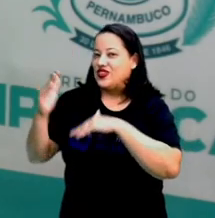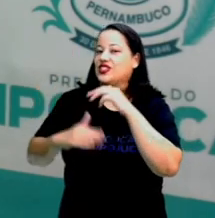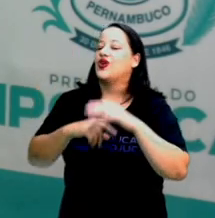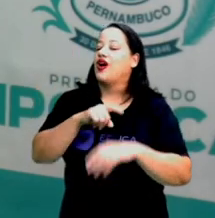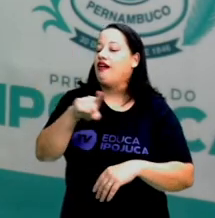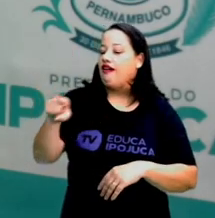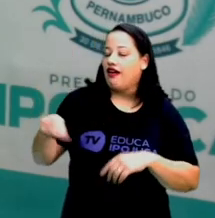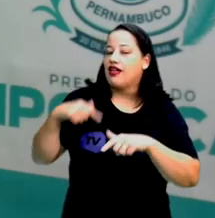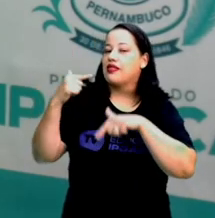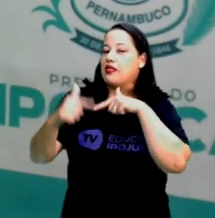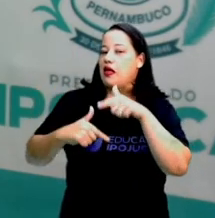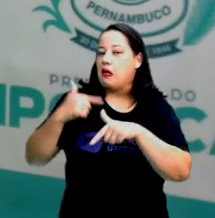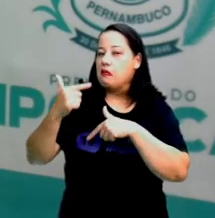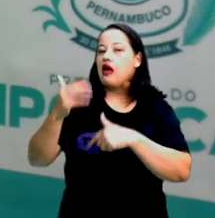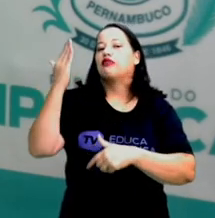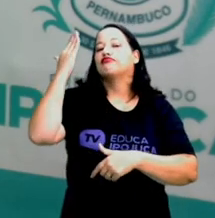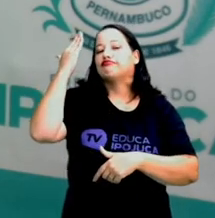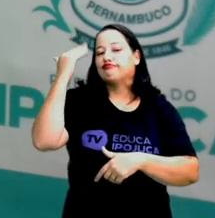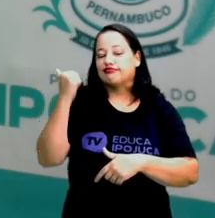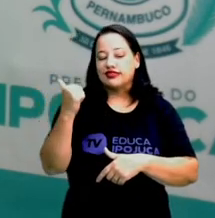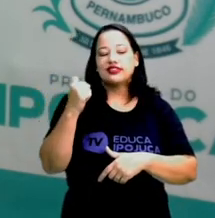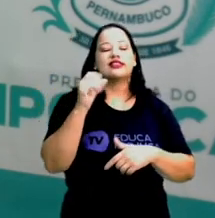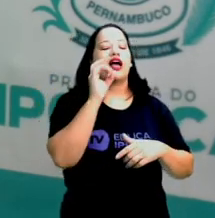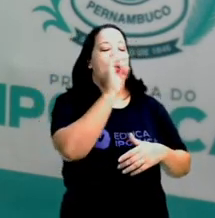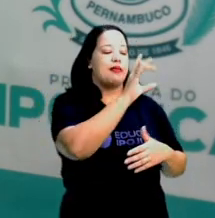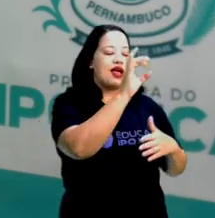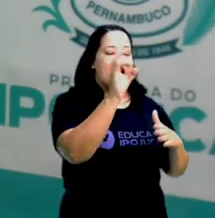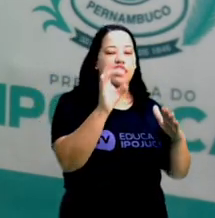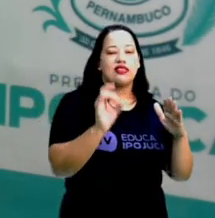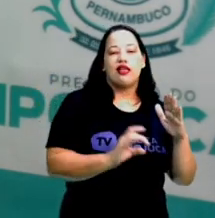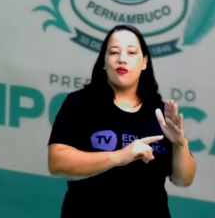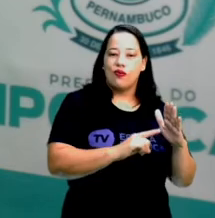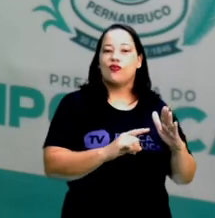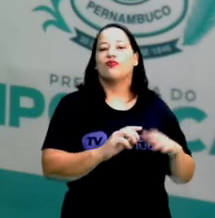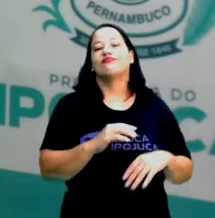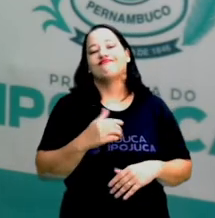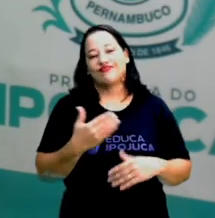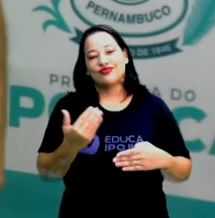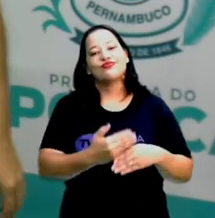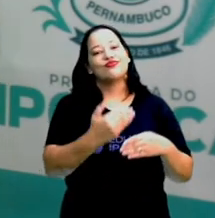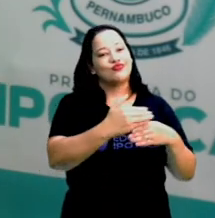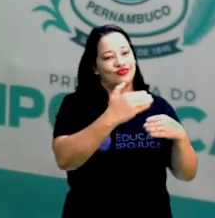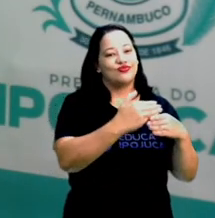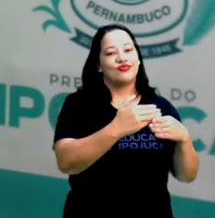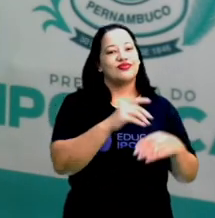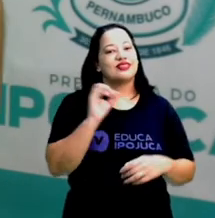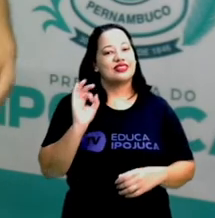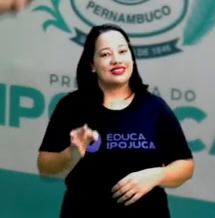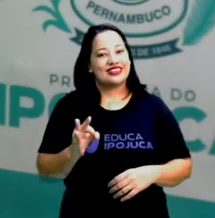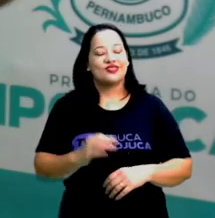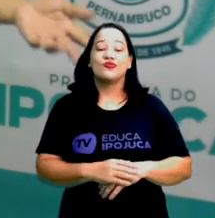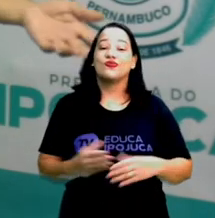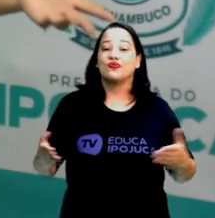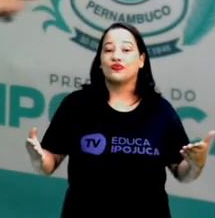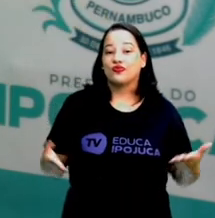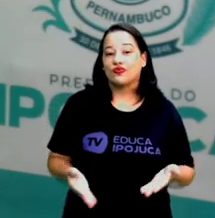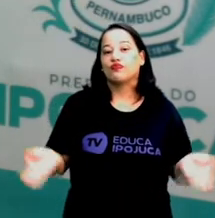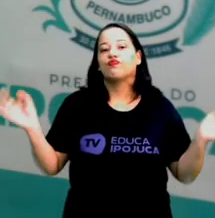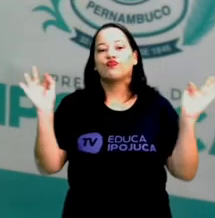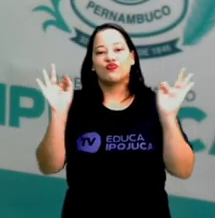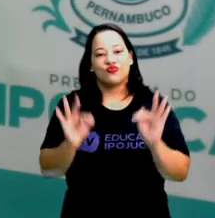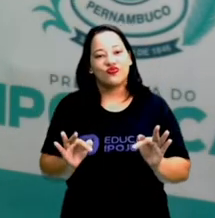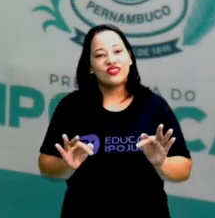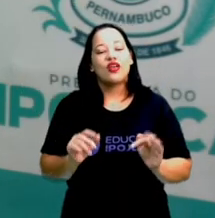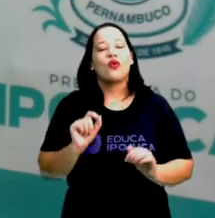que entendem de cada parte a ser construída. Certo, crianças? Chegamos então ao